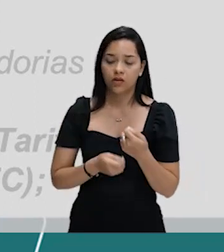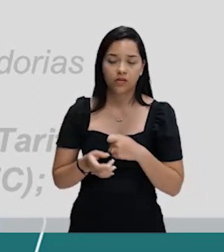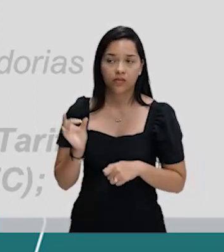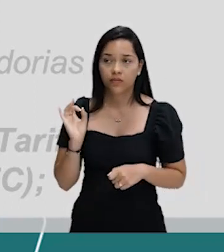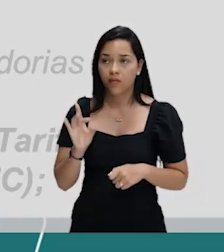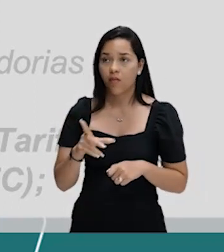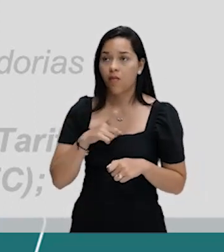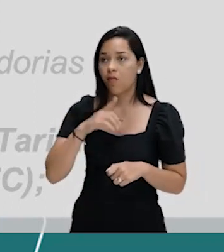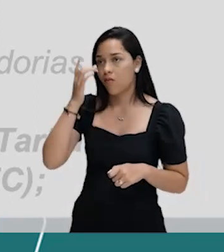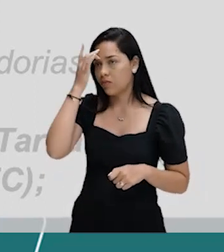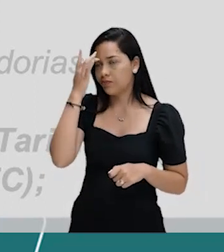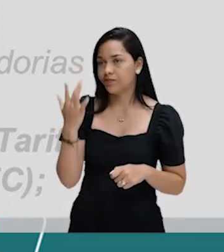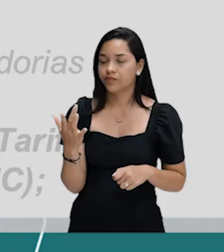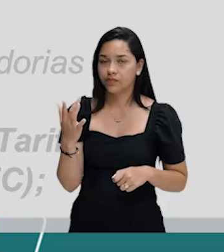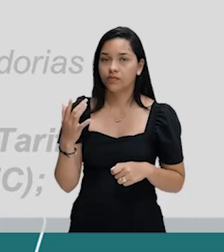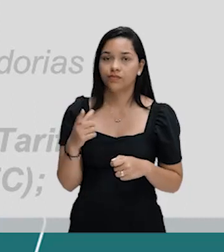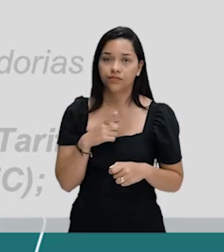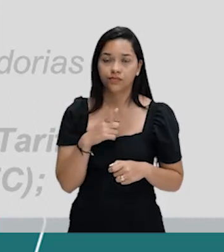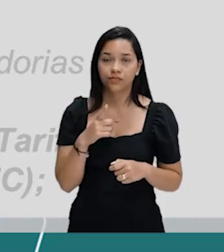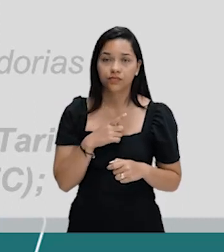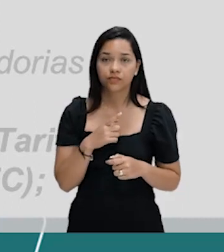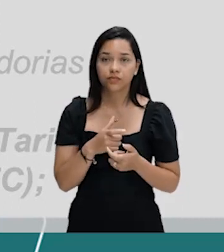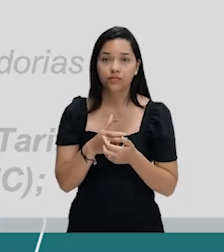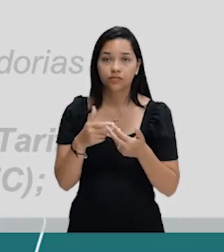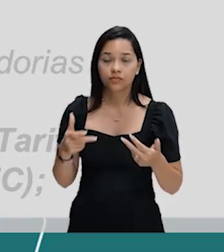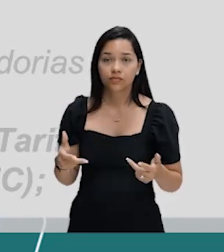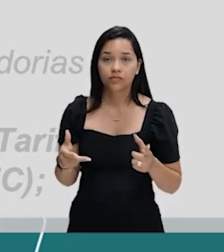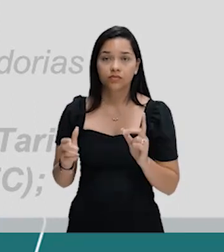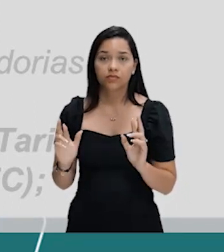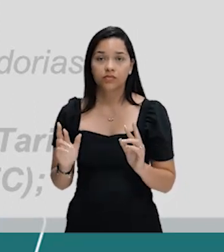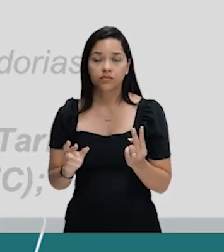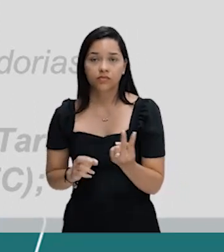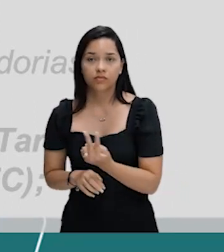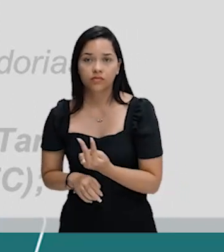busca facilitar, tá certo, a transação de mercadorias entre